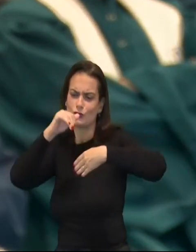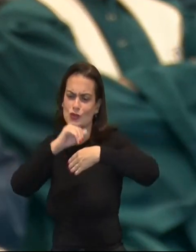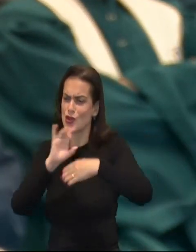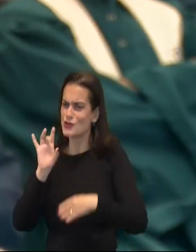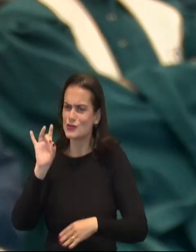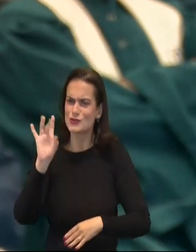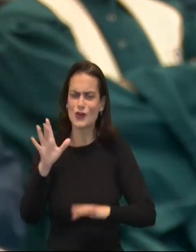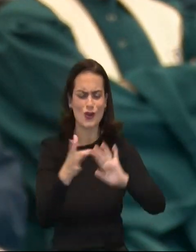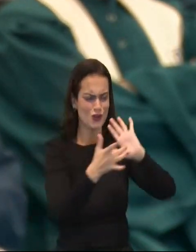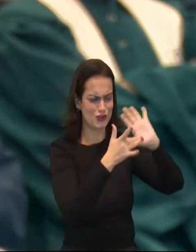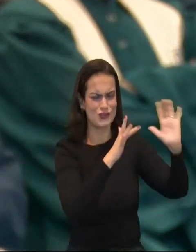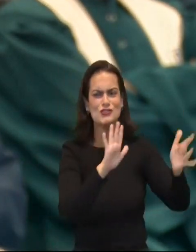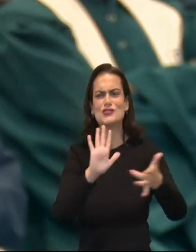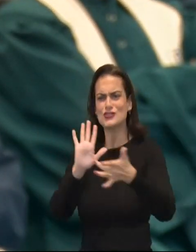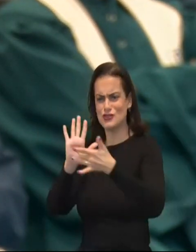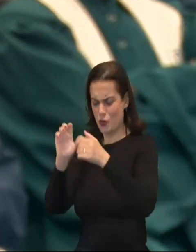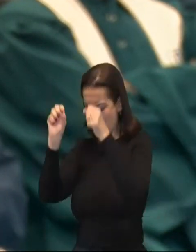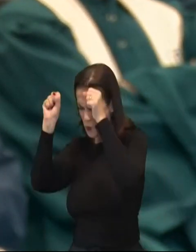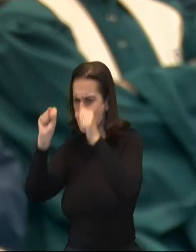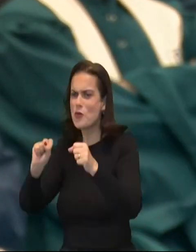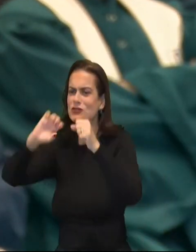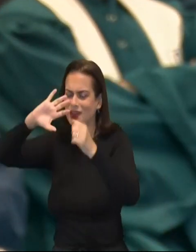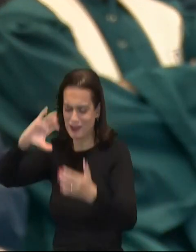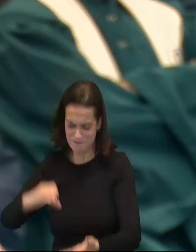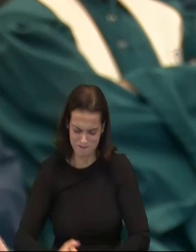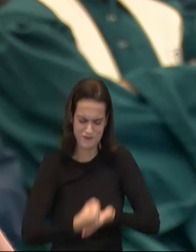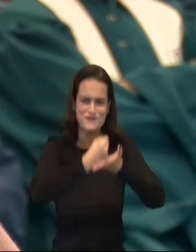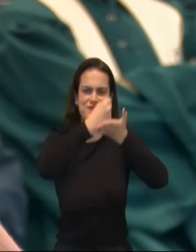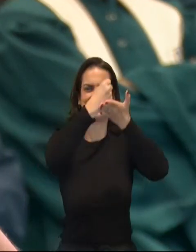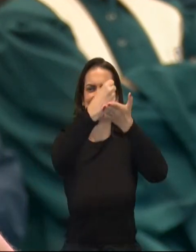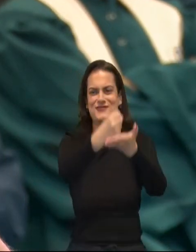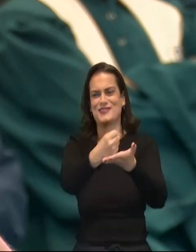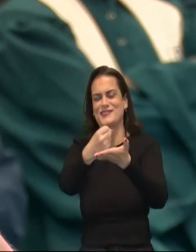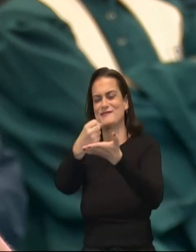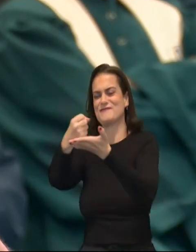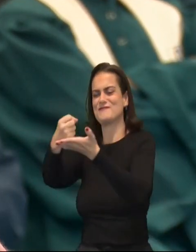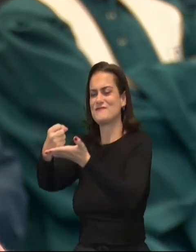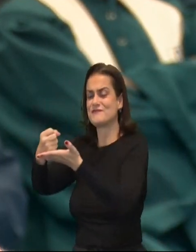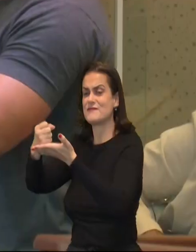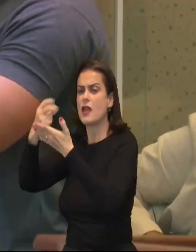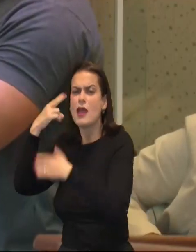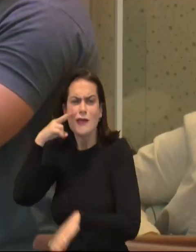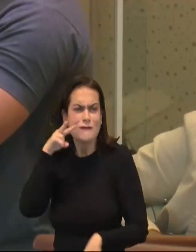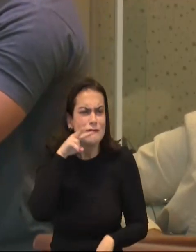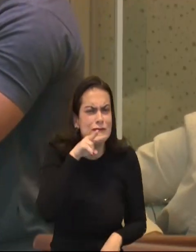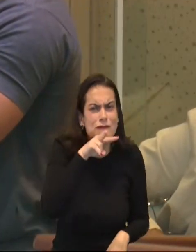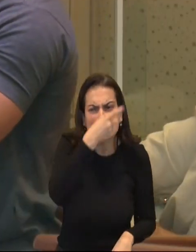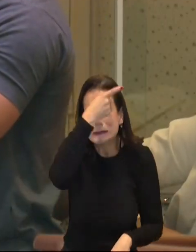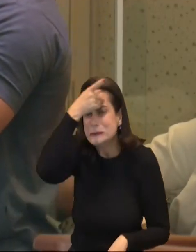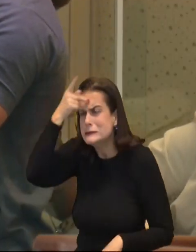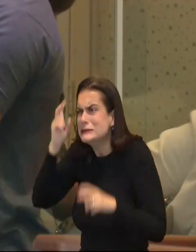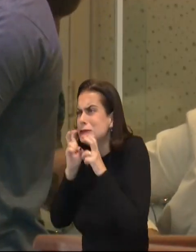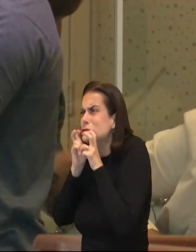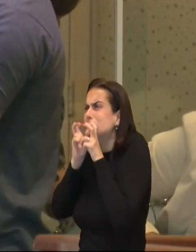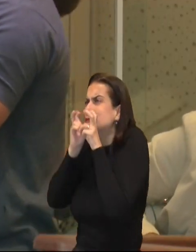Jesus Cristo tem poder para salvar. Ouço um